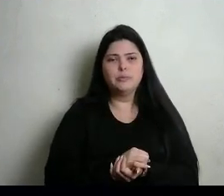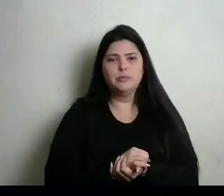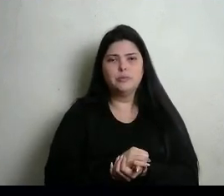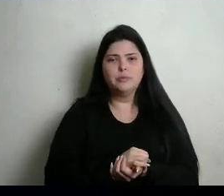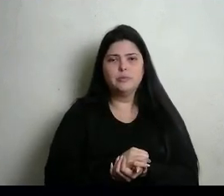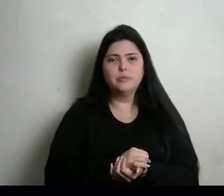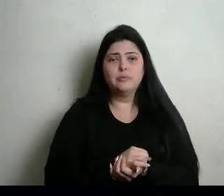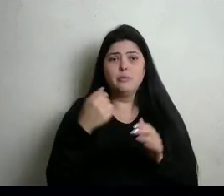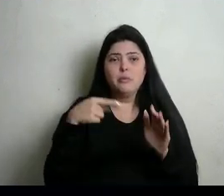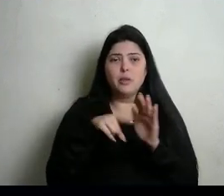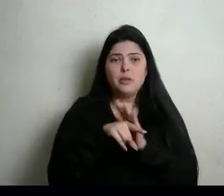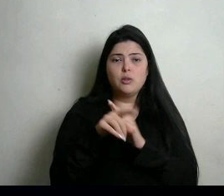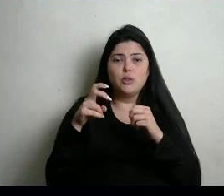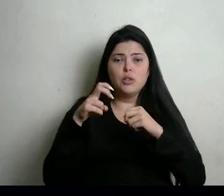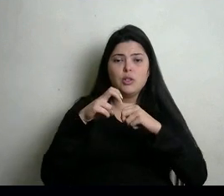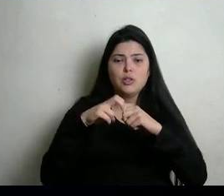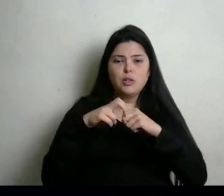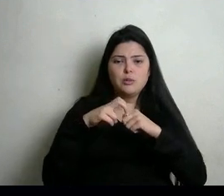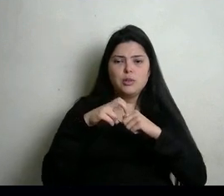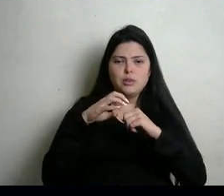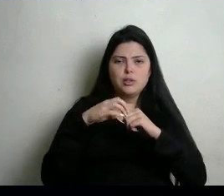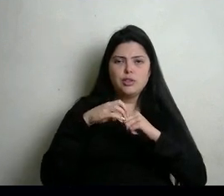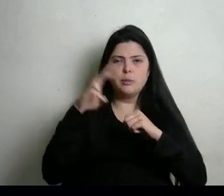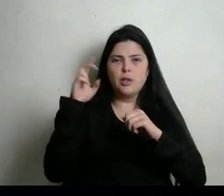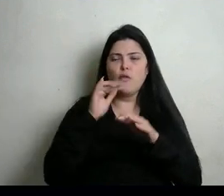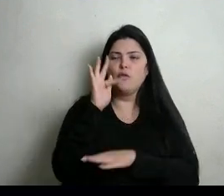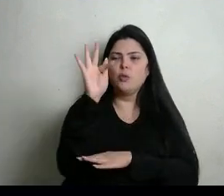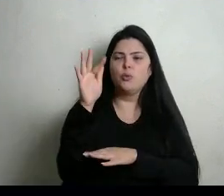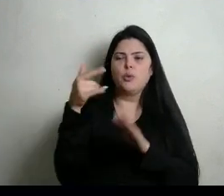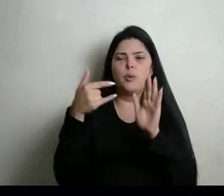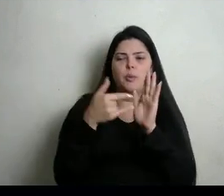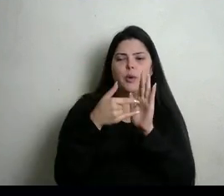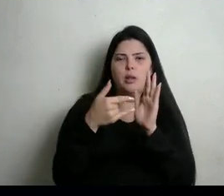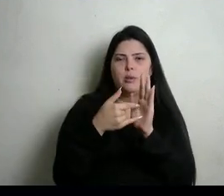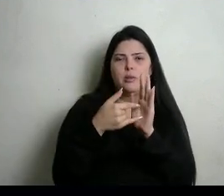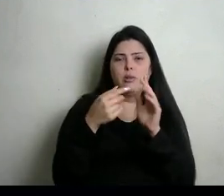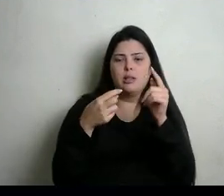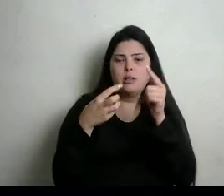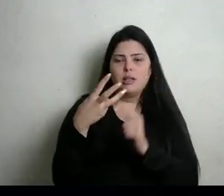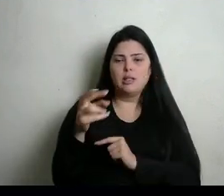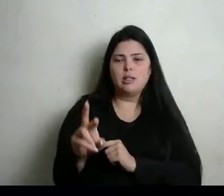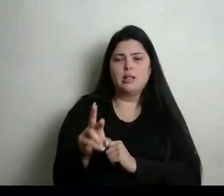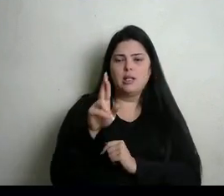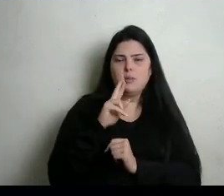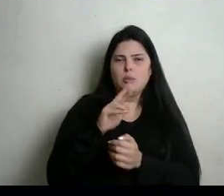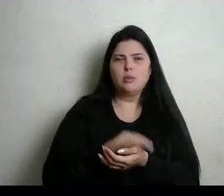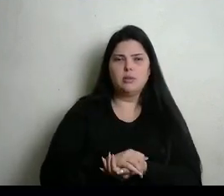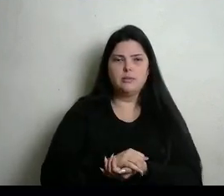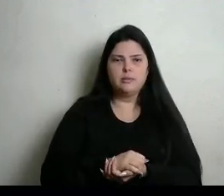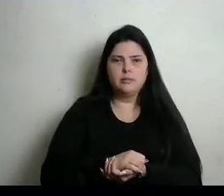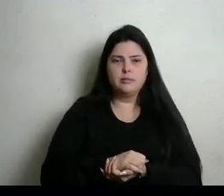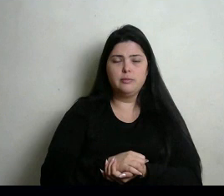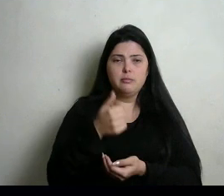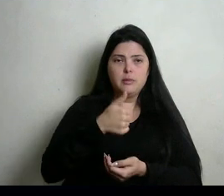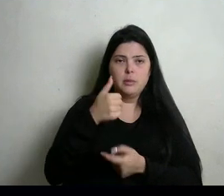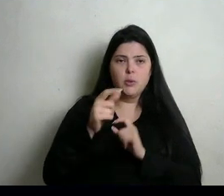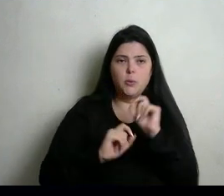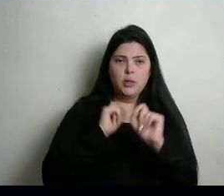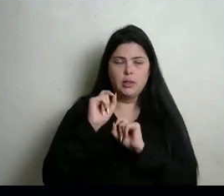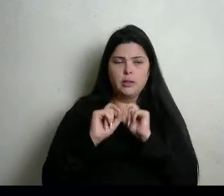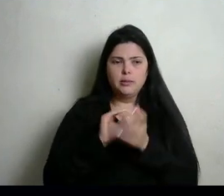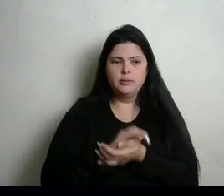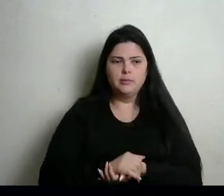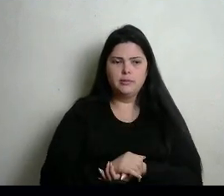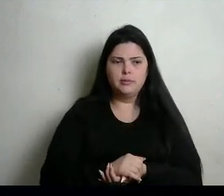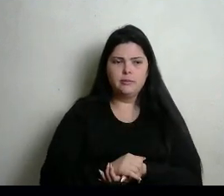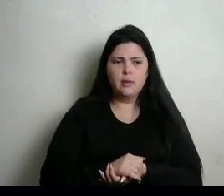perguntando chat GPT e o futuro da programação. E aí, três resultados me chamaram a atenção. O primeiro deles é do Clube